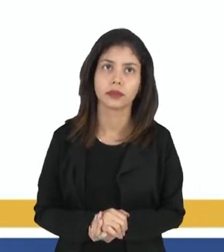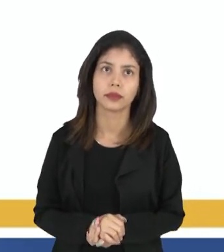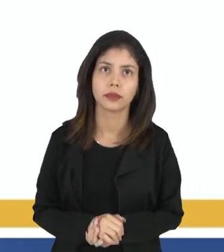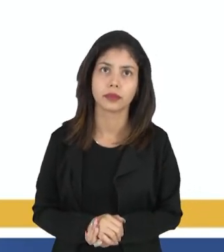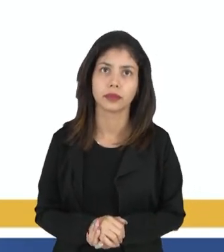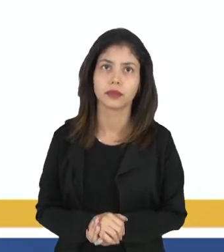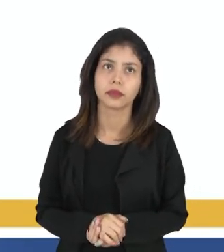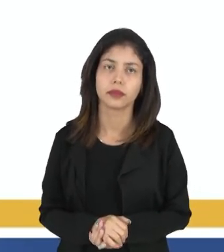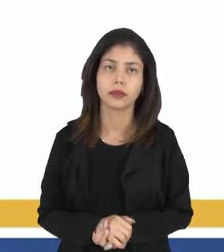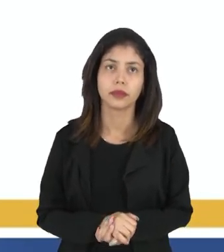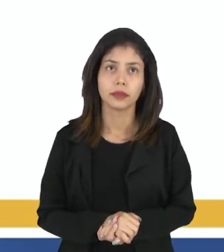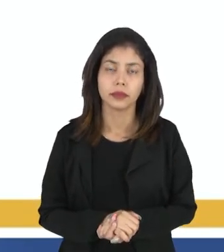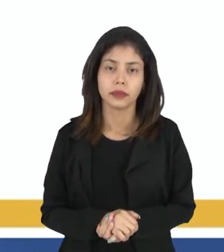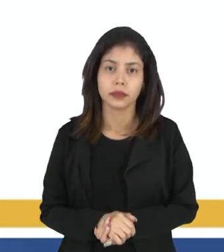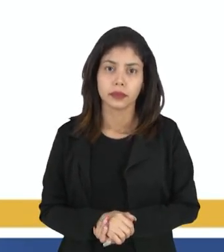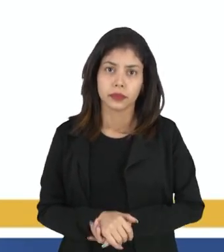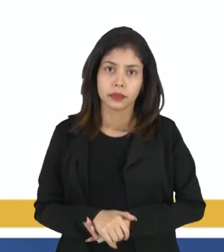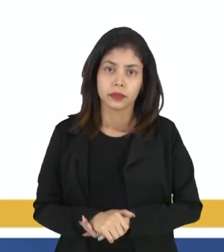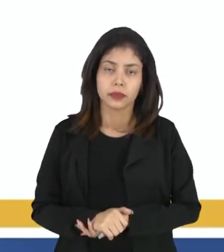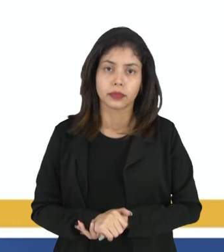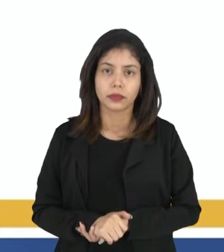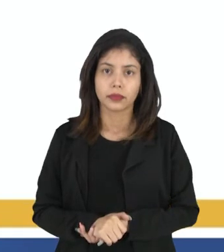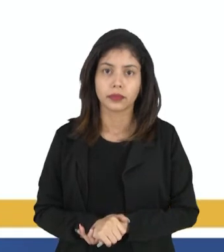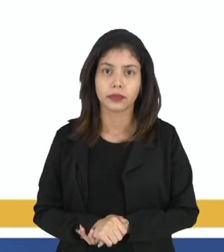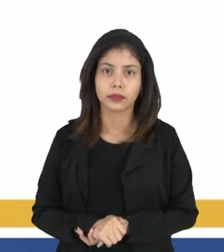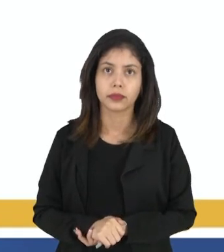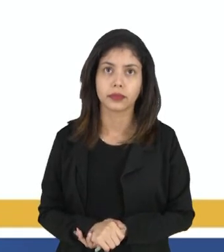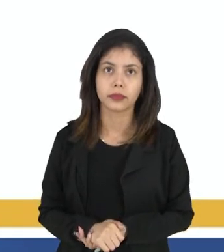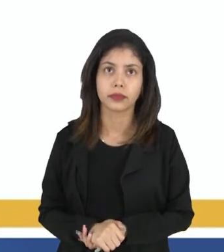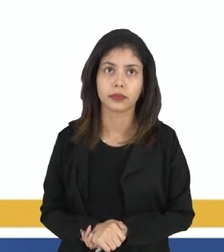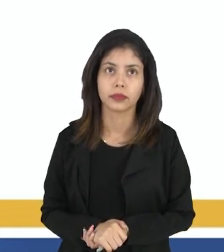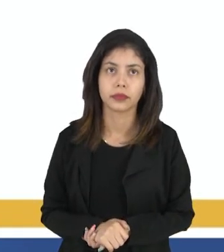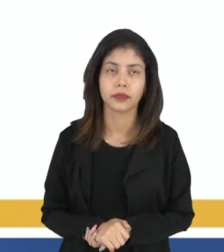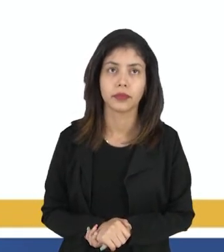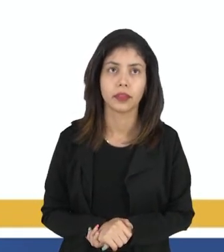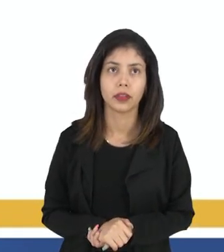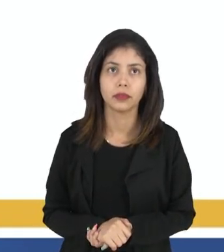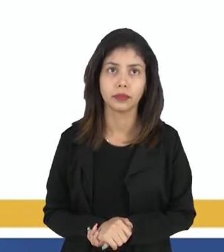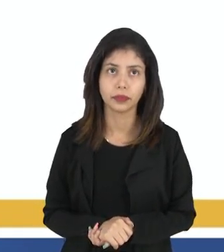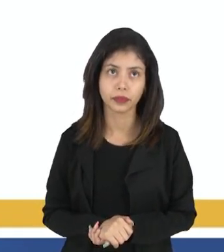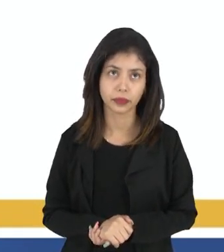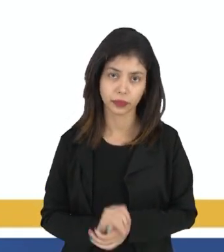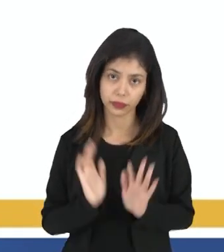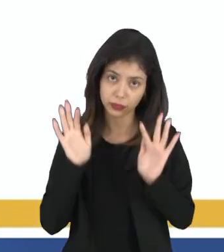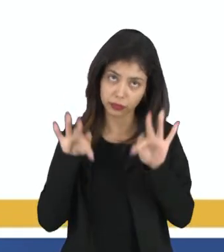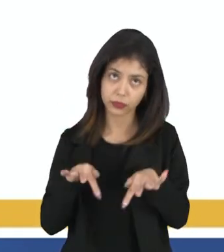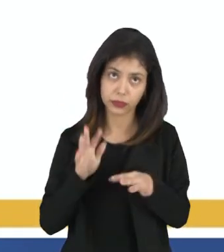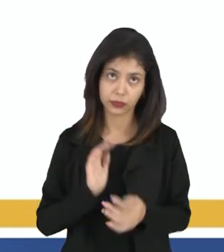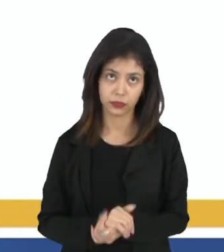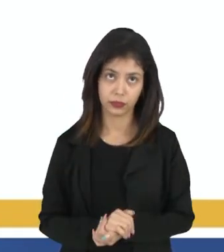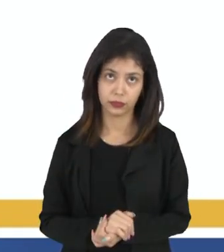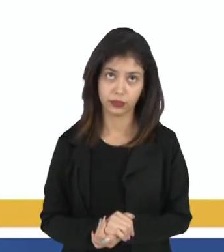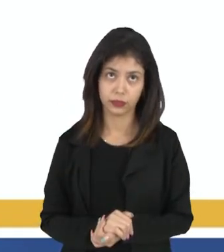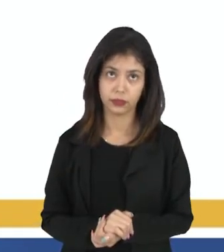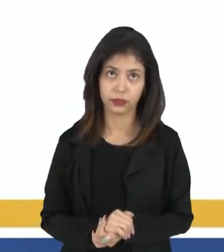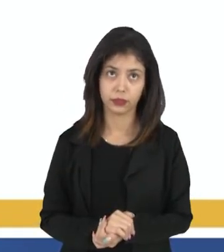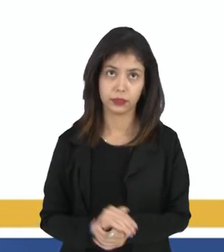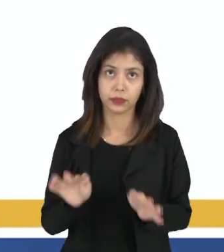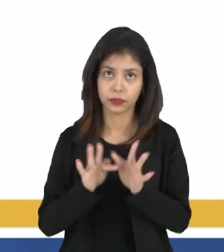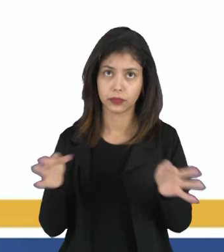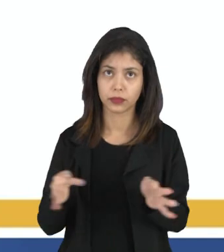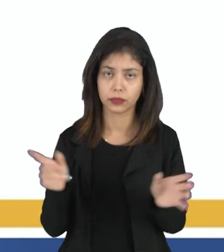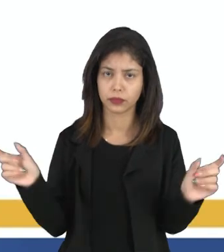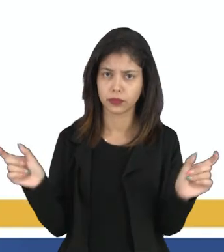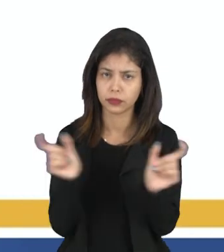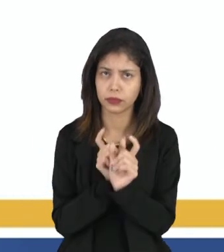trabalhou por 2 horas? E, para finalizar, a